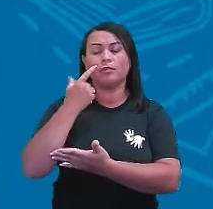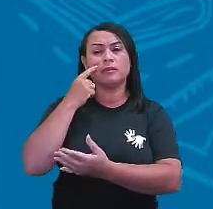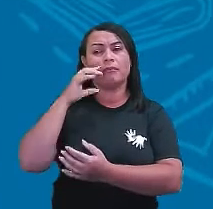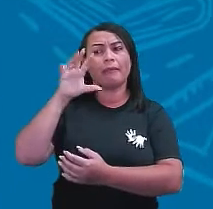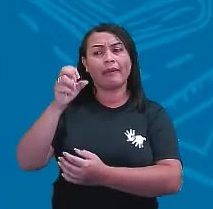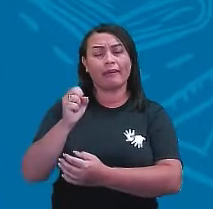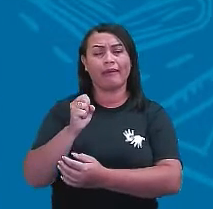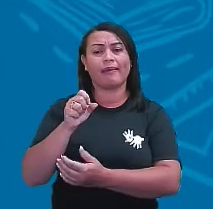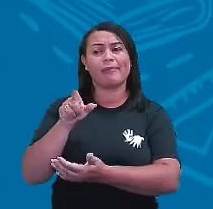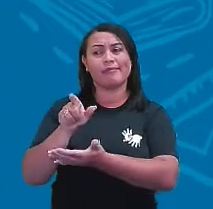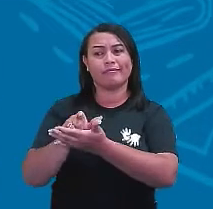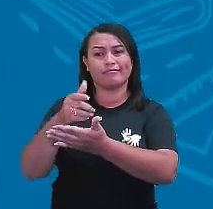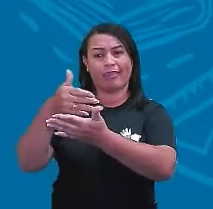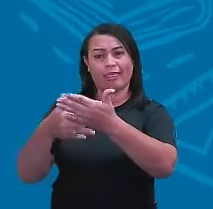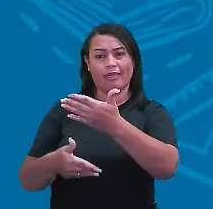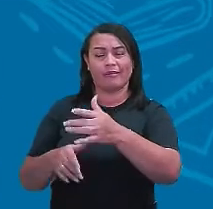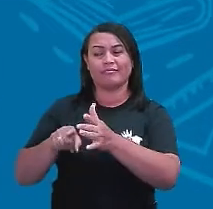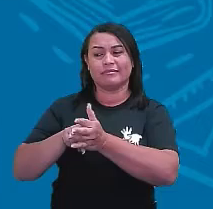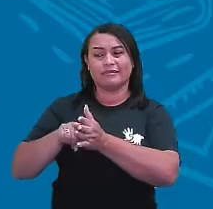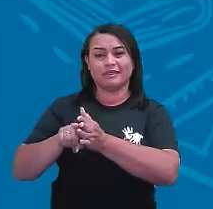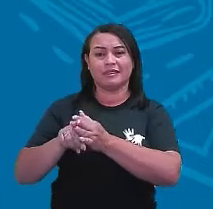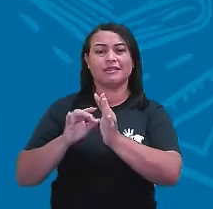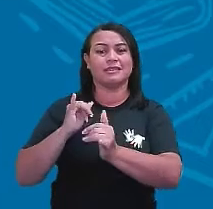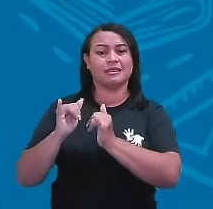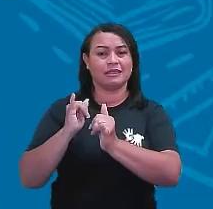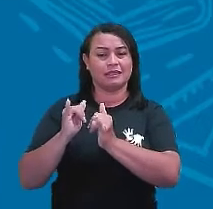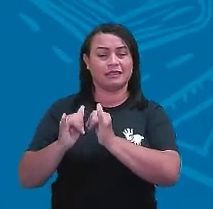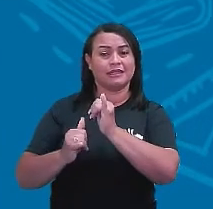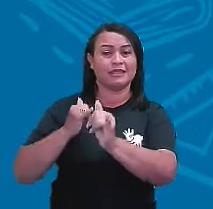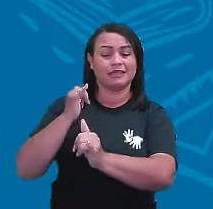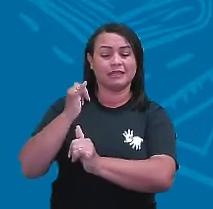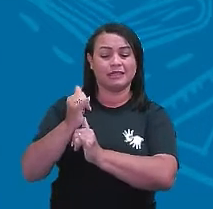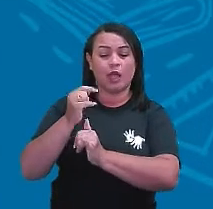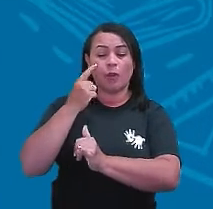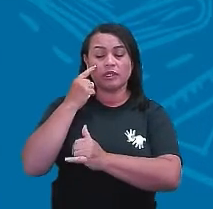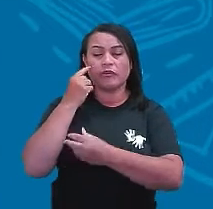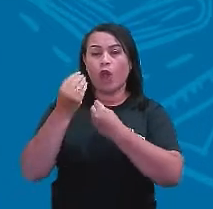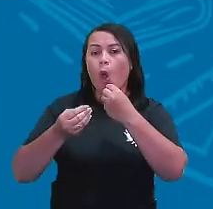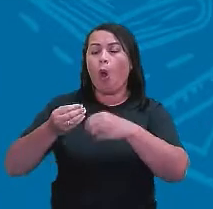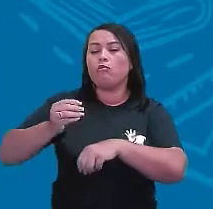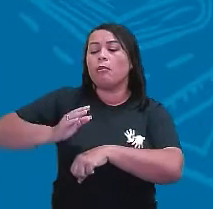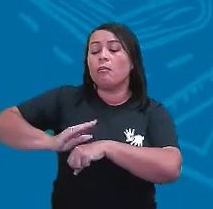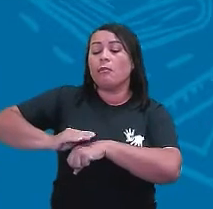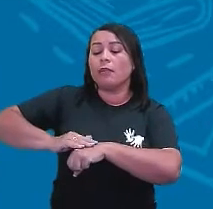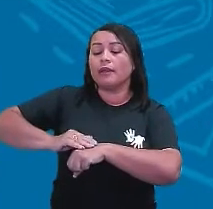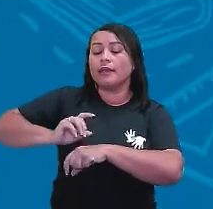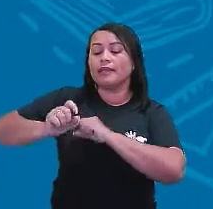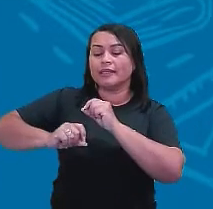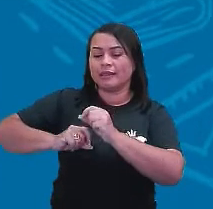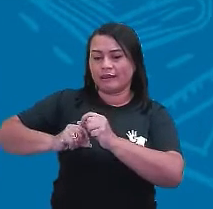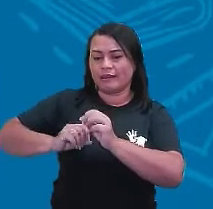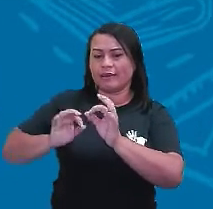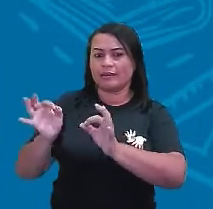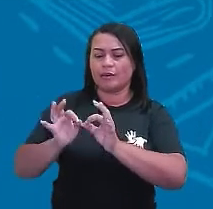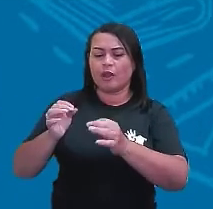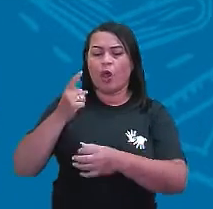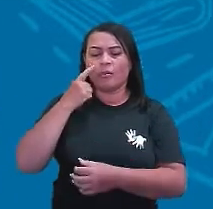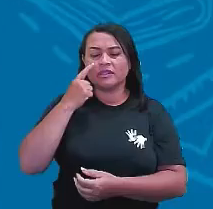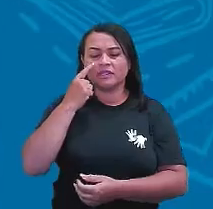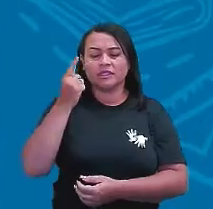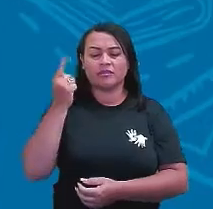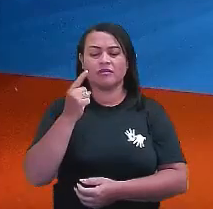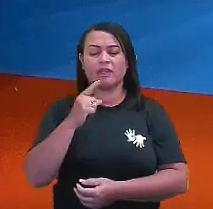internet, mas o importante, gente, que eu preciso de que vocês observem é no modo de preparo. Eu até deixei em vermelhinho aí,